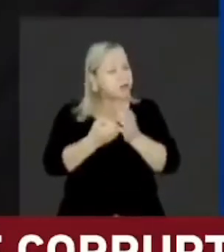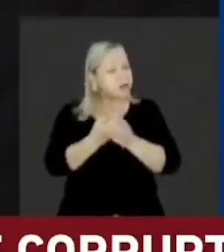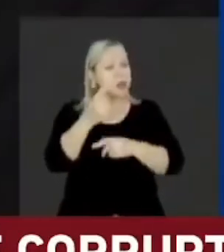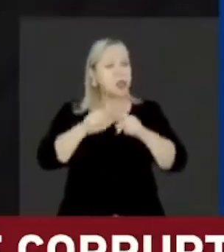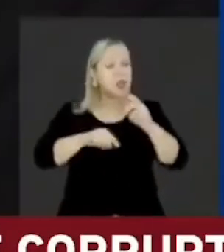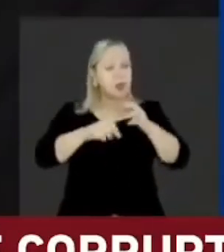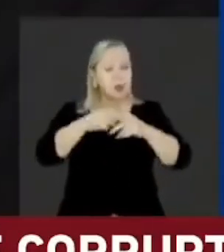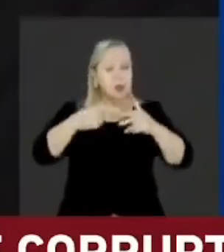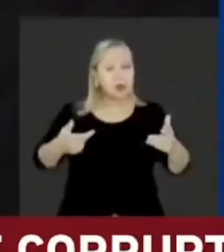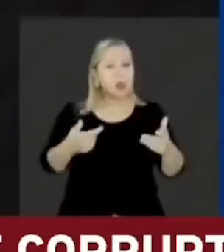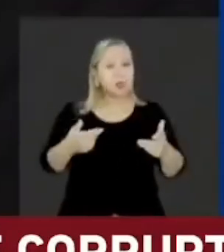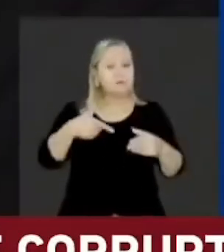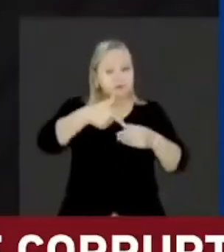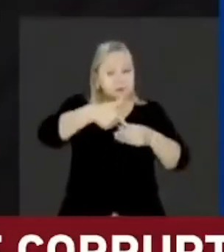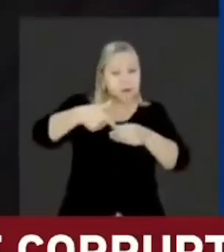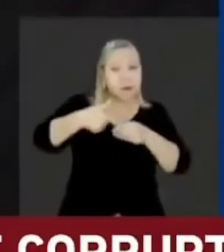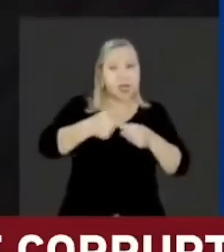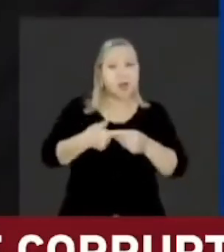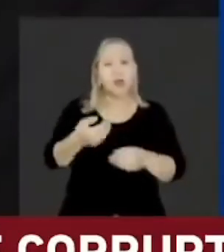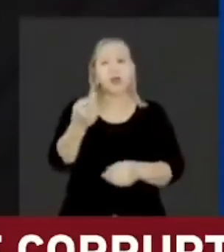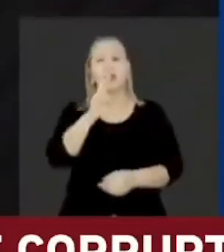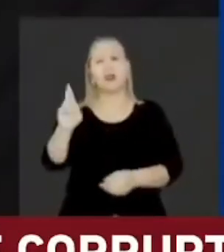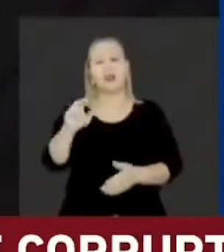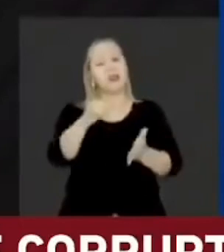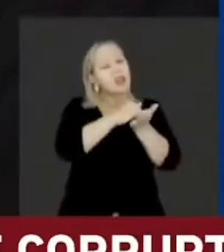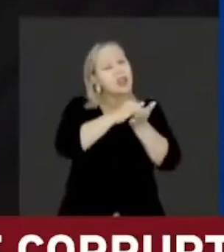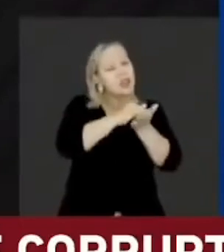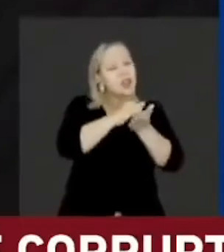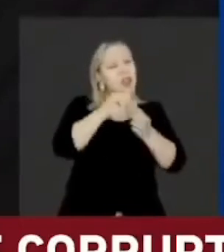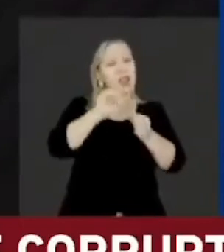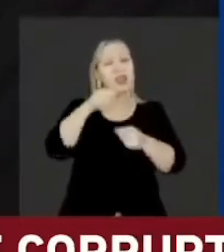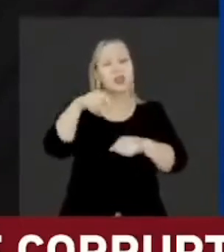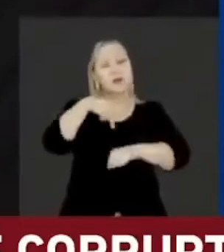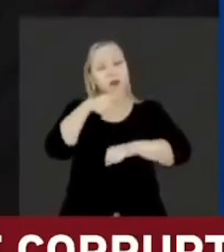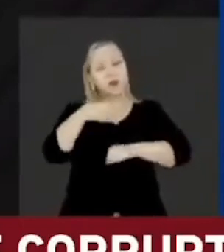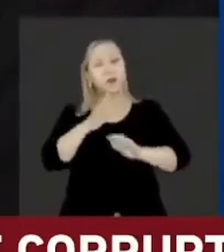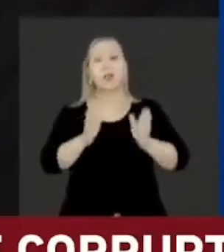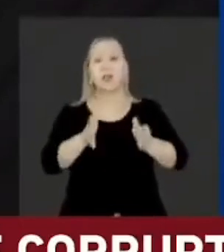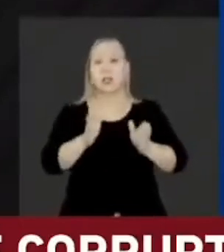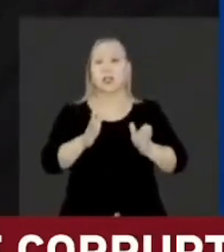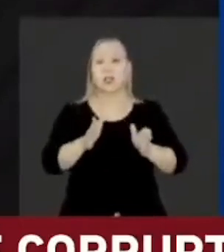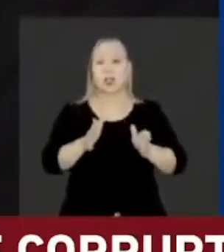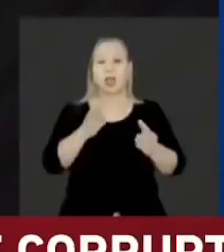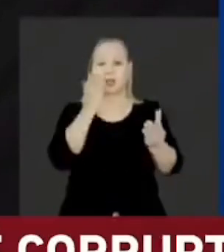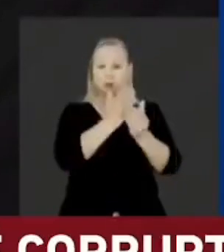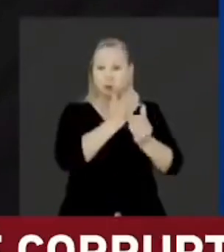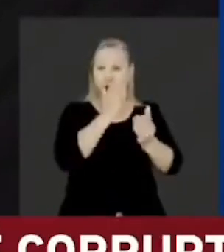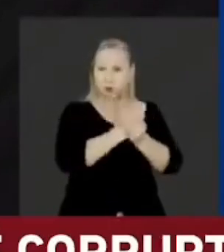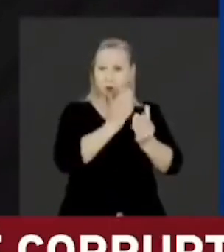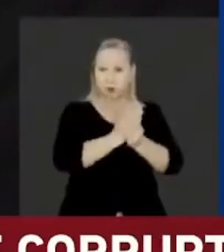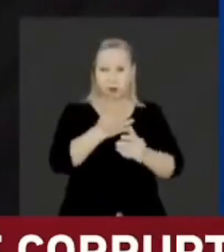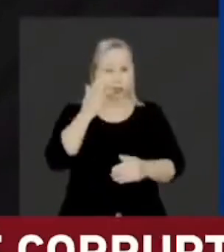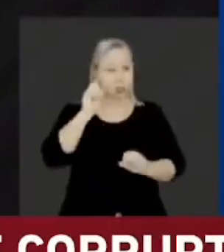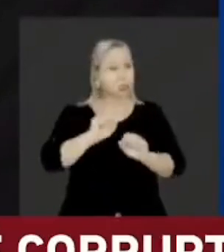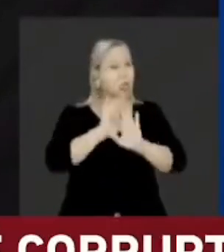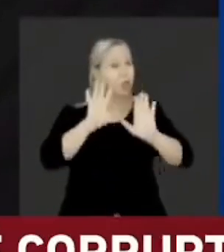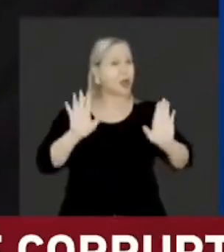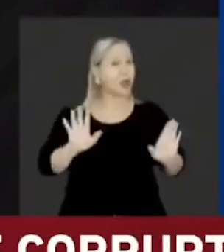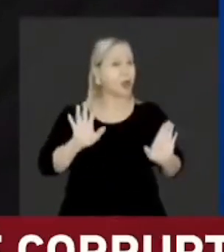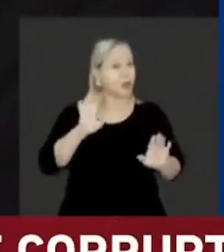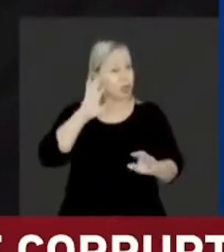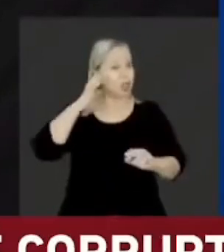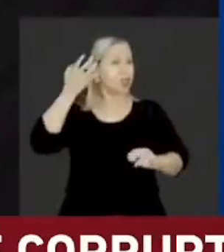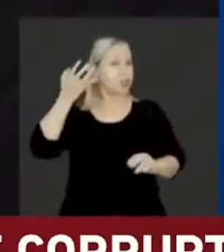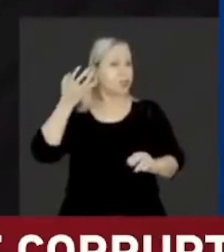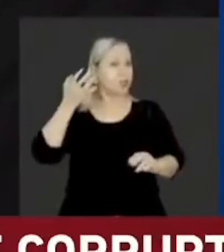empresa tem dificuldade de reconhecer o erro que cometeram eu acho que seria tão importante tão honesto alguém